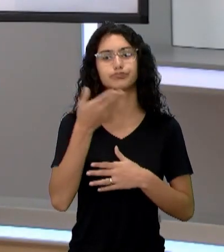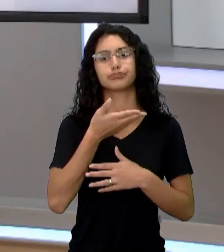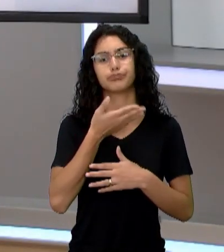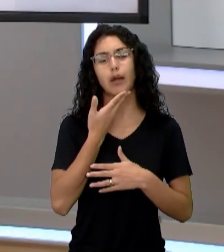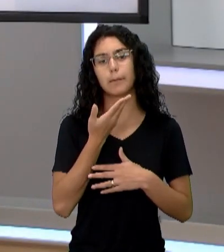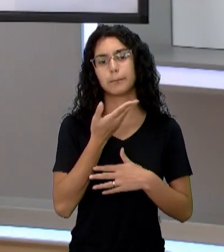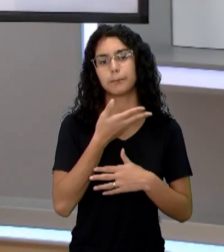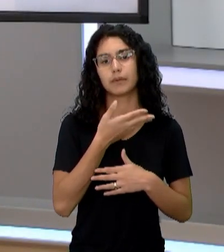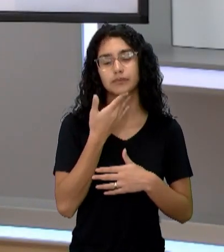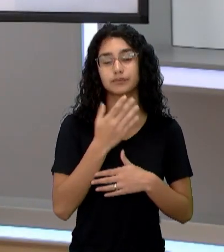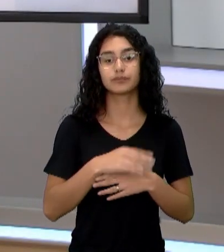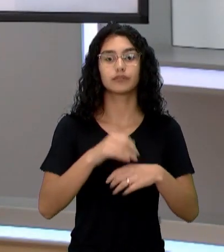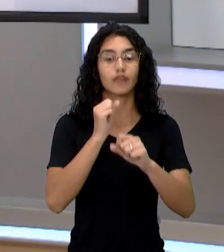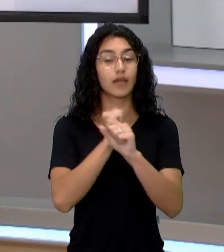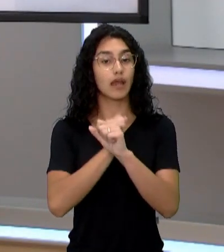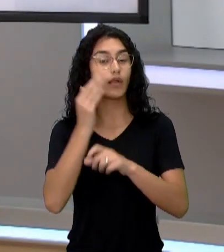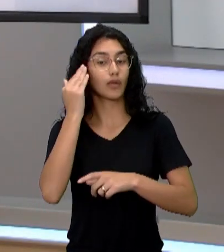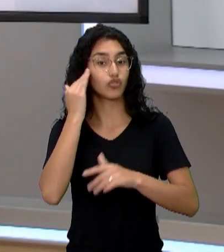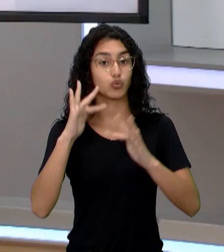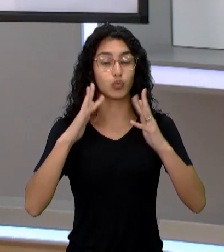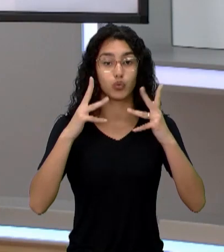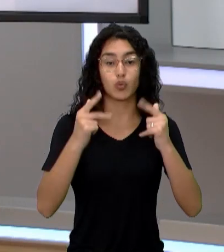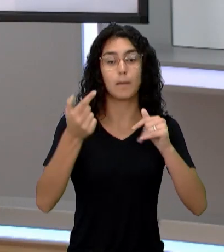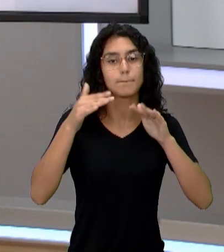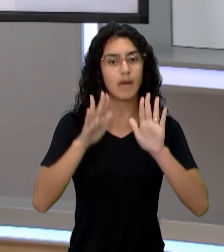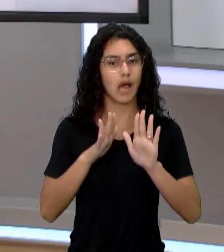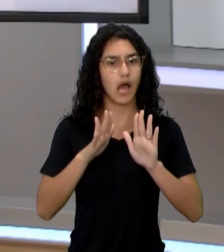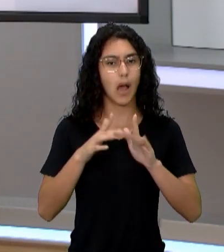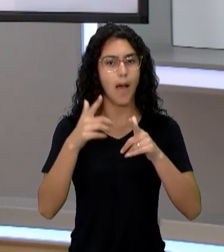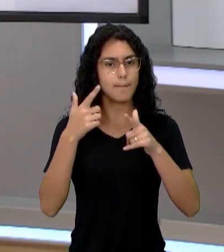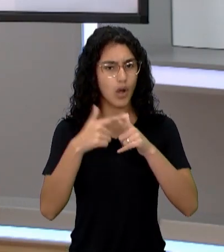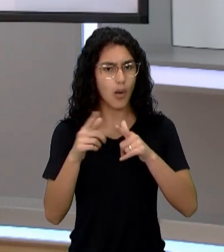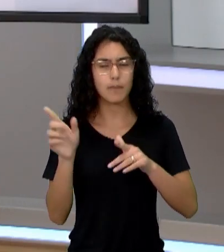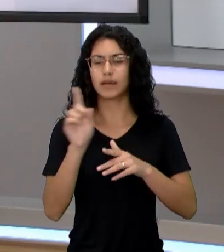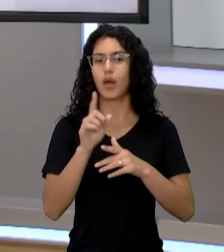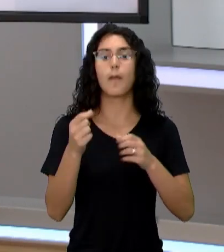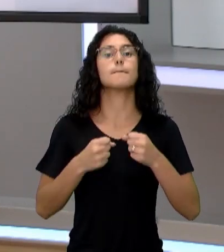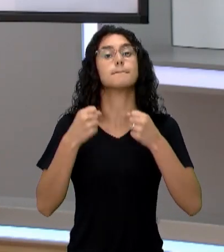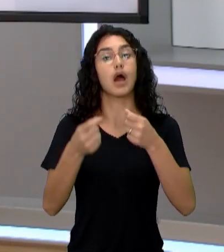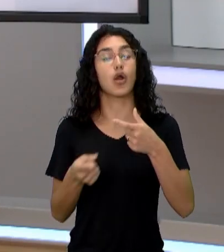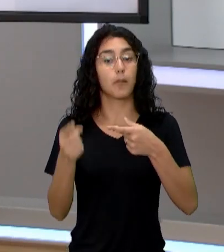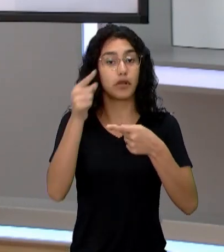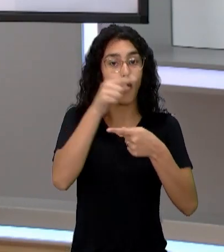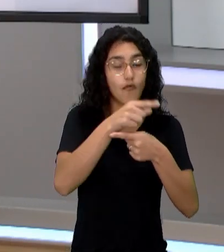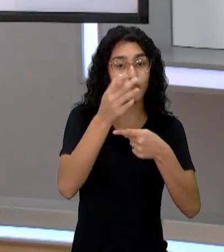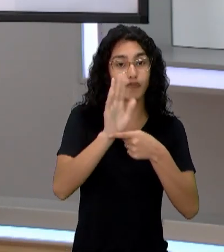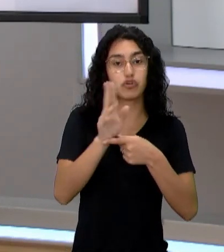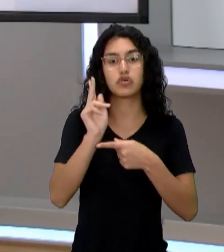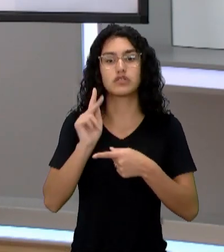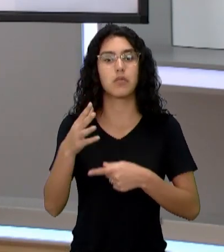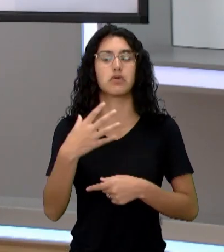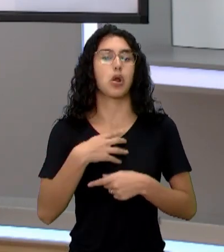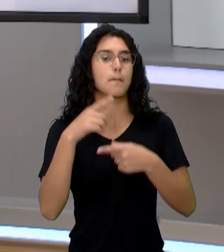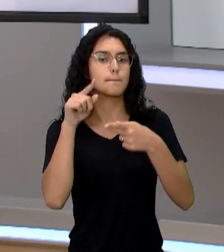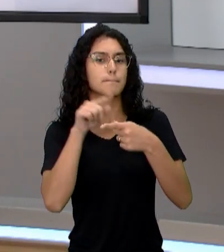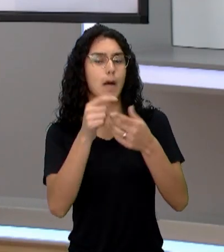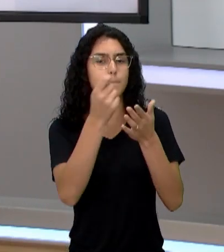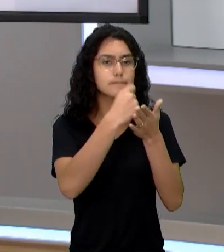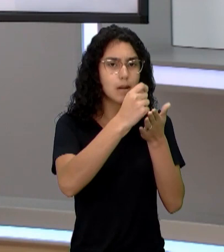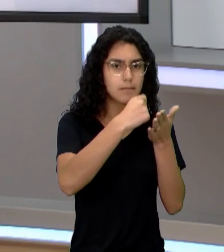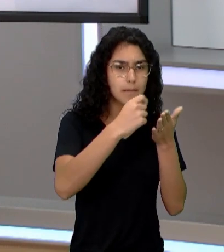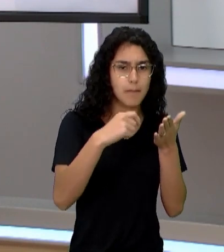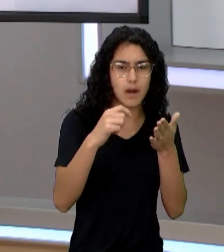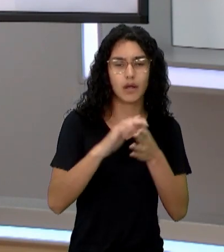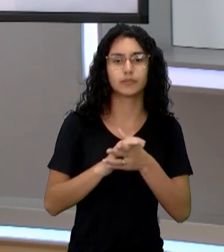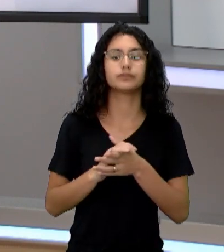muito tranquilo. Espero que você tenha entendido tudo, mas não se preocupe, você pode voltar esse vídeo aí quantas vezes você quiser, pode dar pausa para fazer anotações